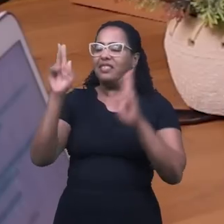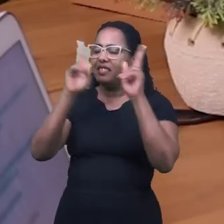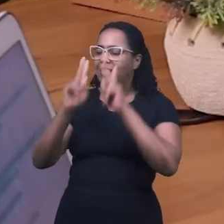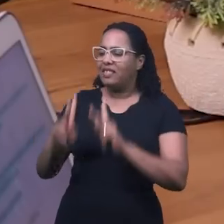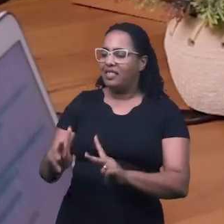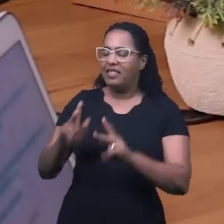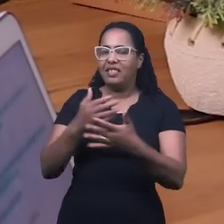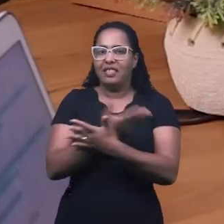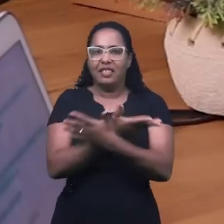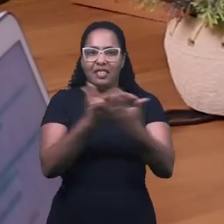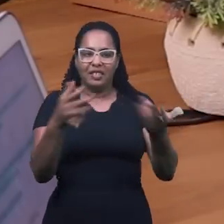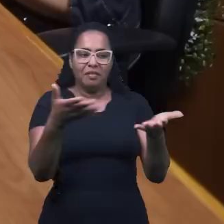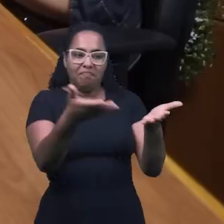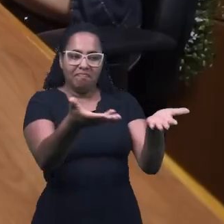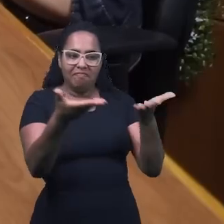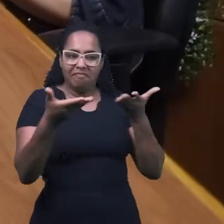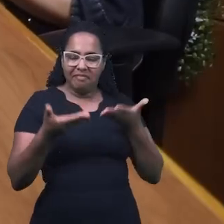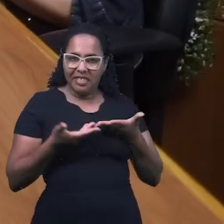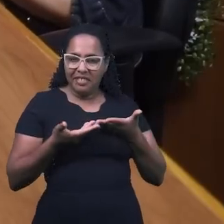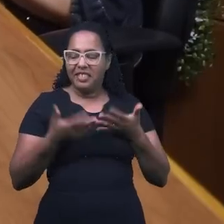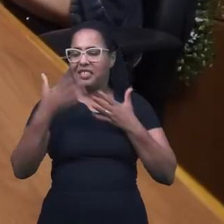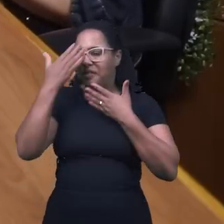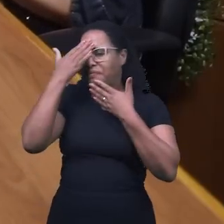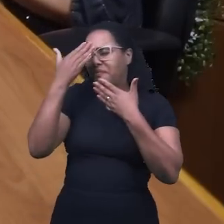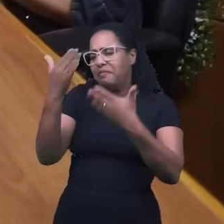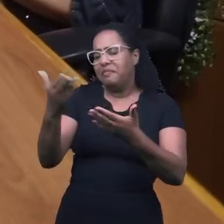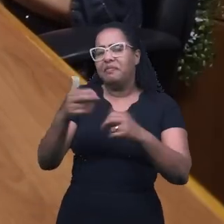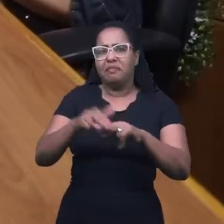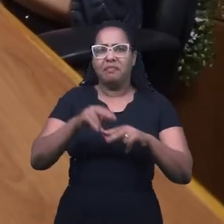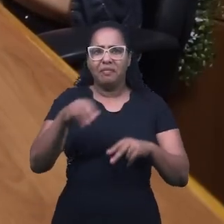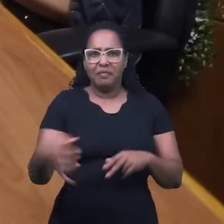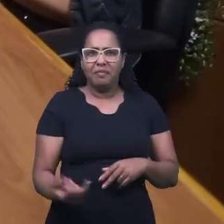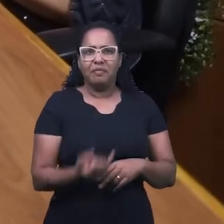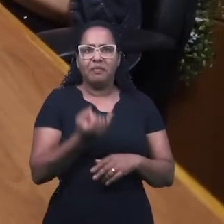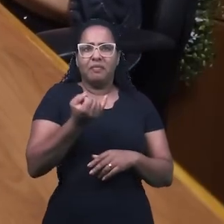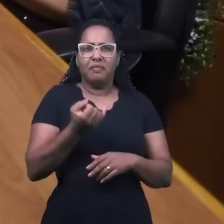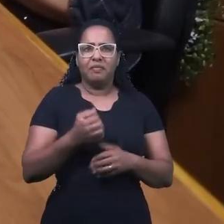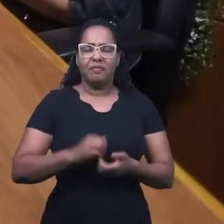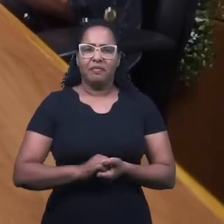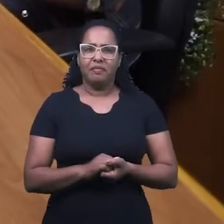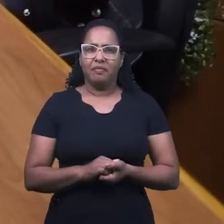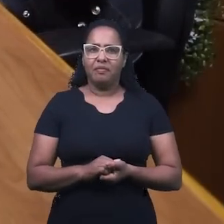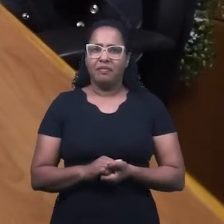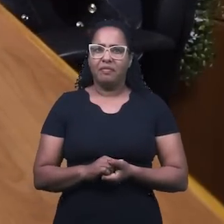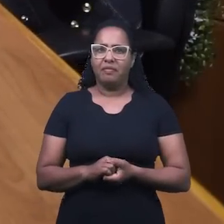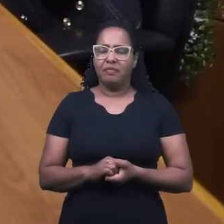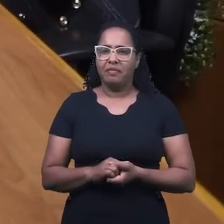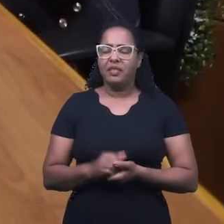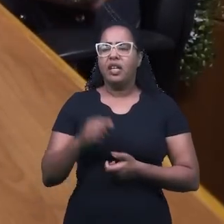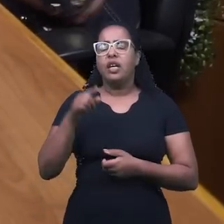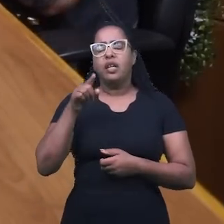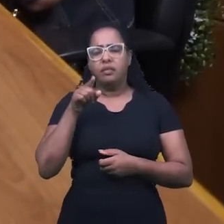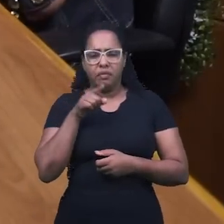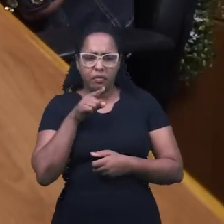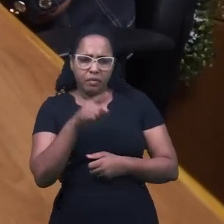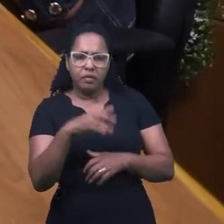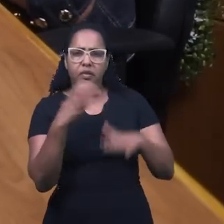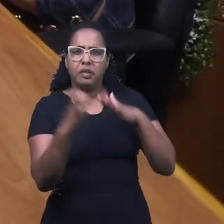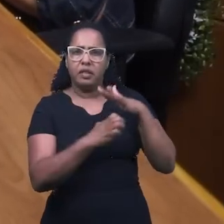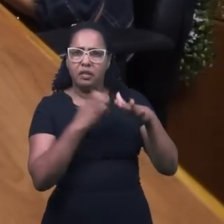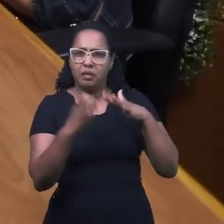Paz do Senhor a todos. Seja bem-vinda, tá? Muito obrigada pela oportunidade. Amém. Mike,